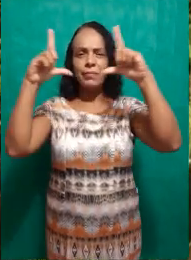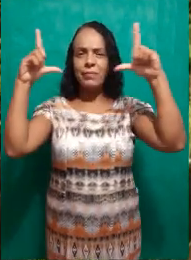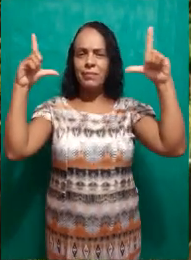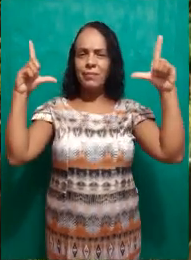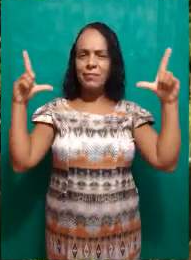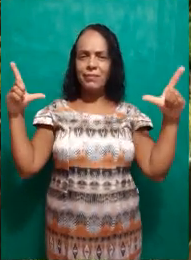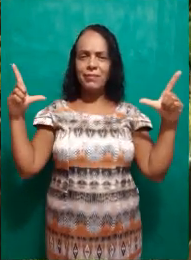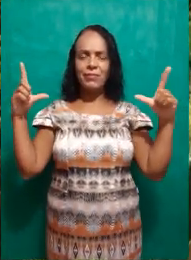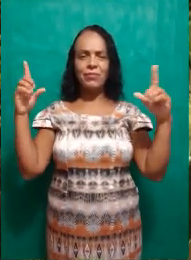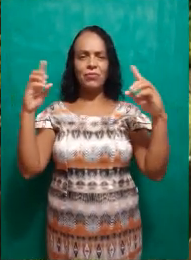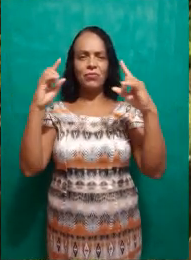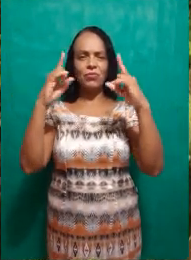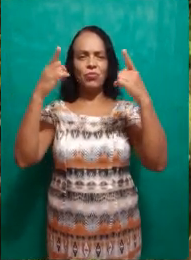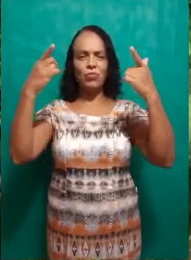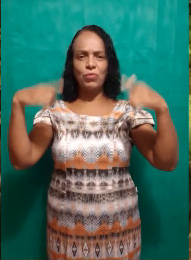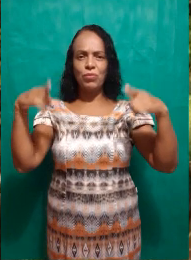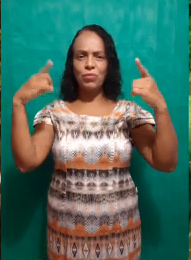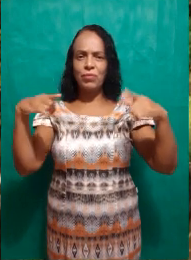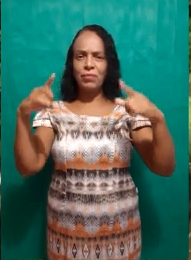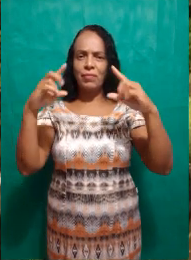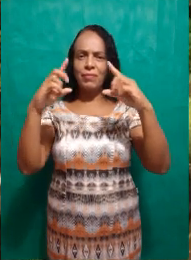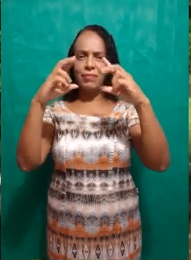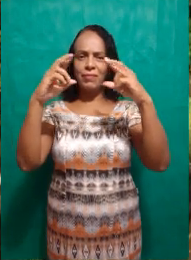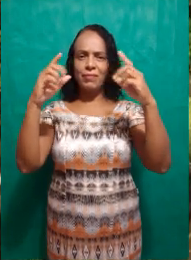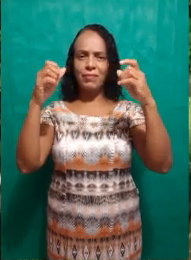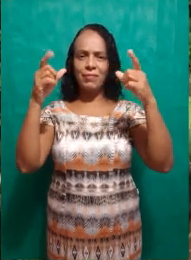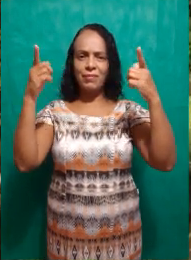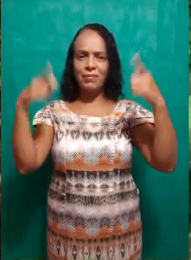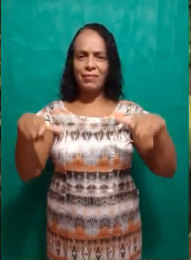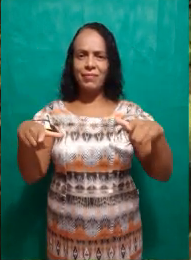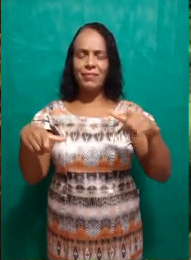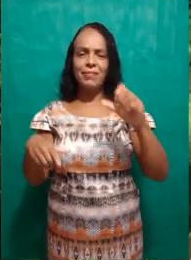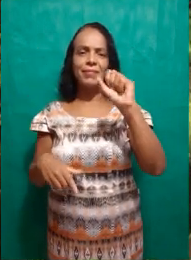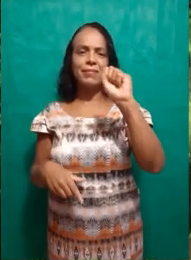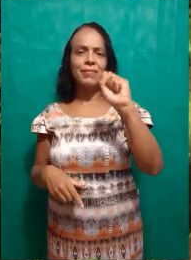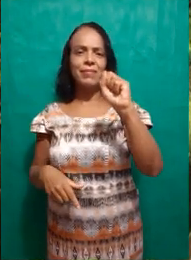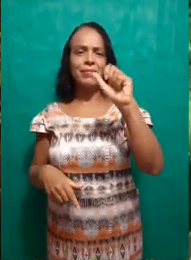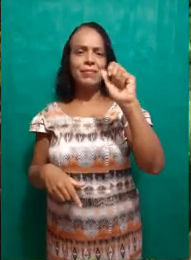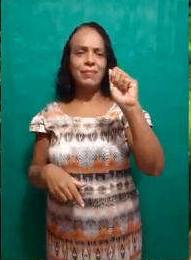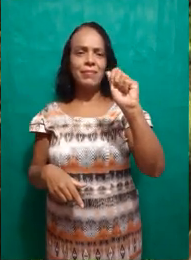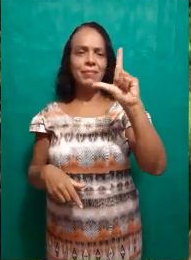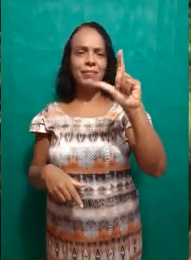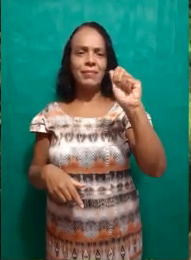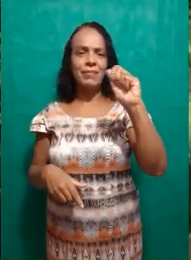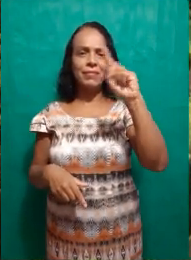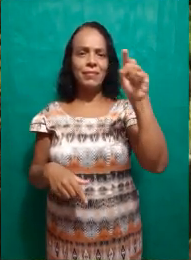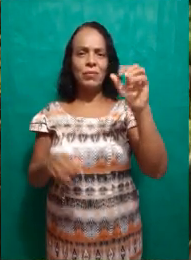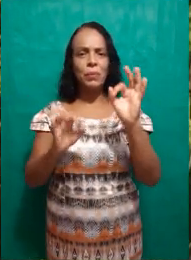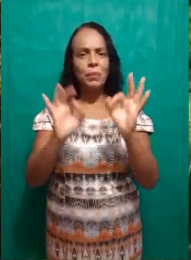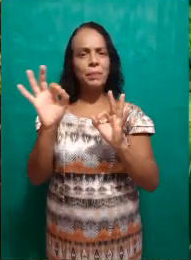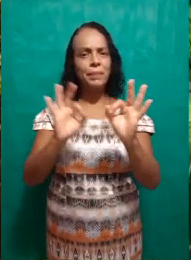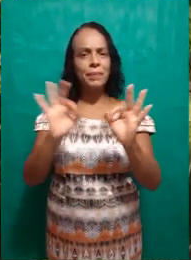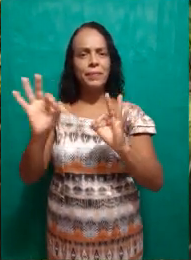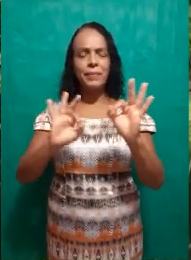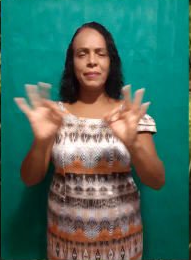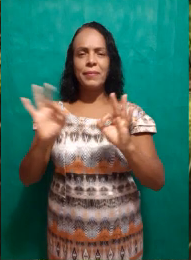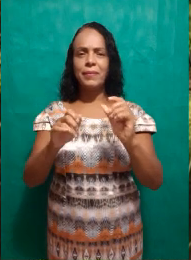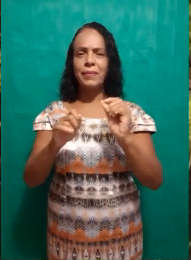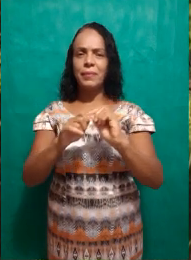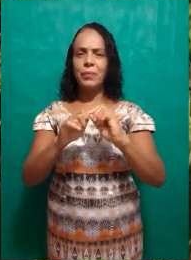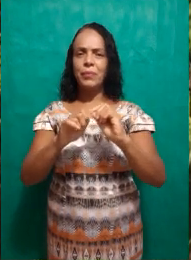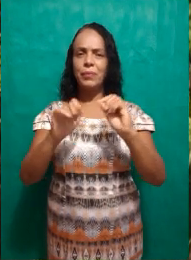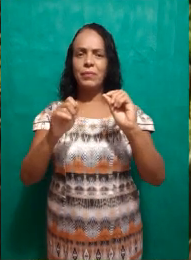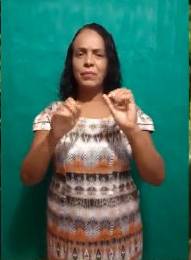que estava preparado para abrigar uma grandiosa festa.